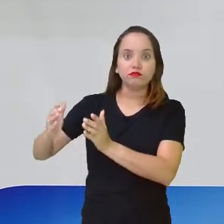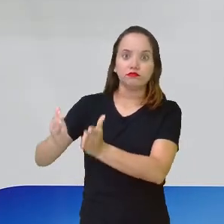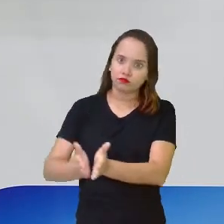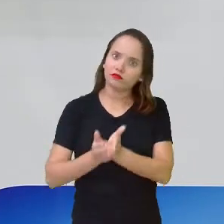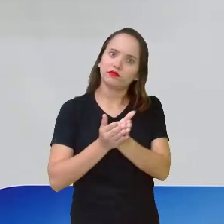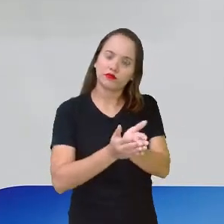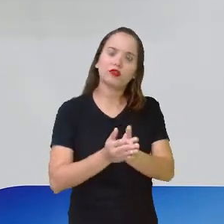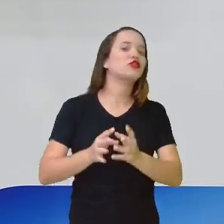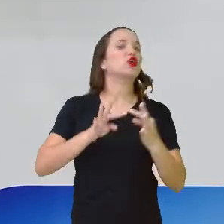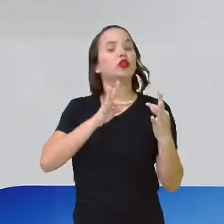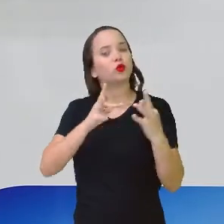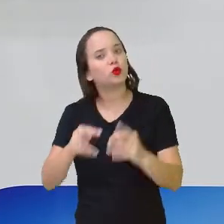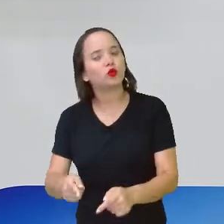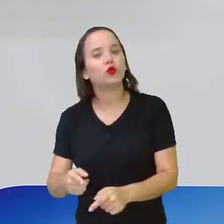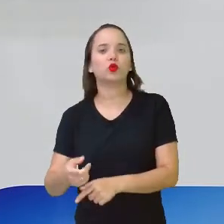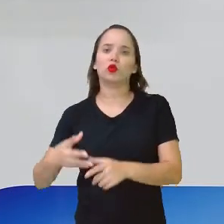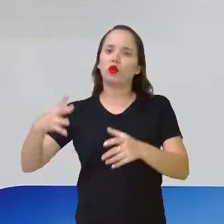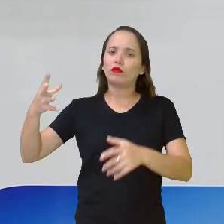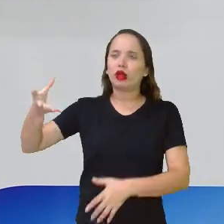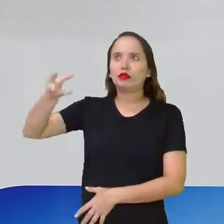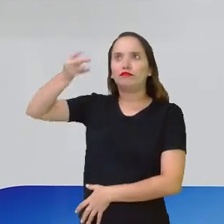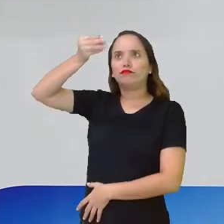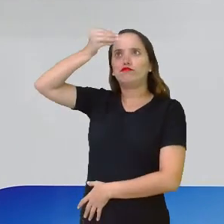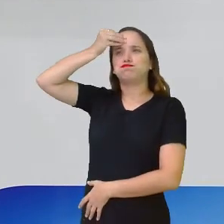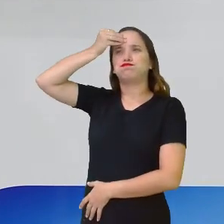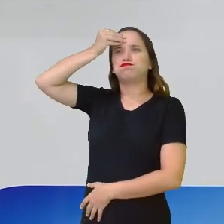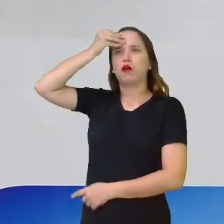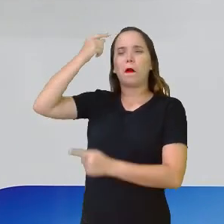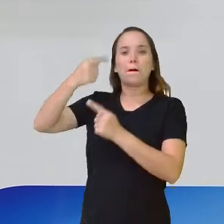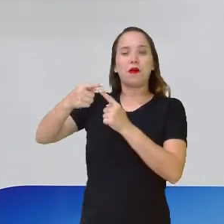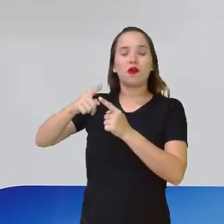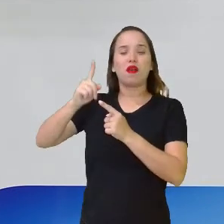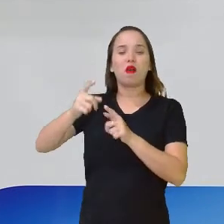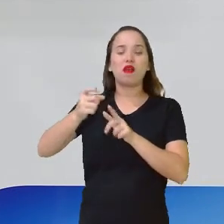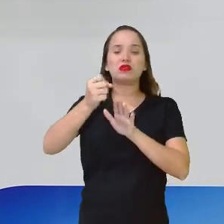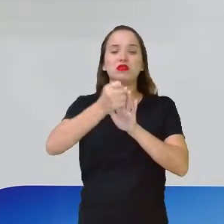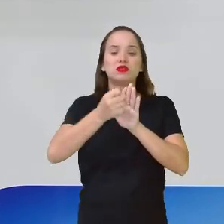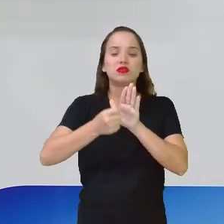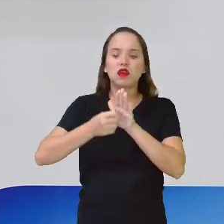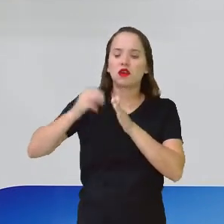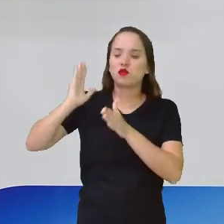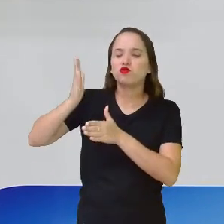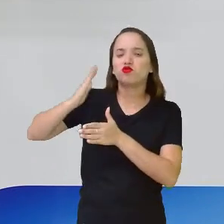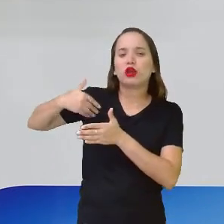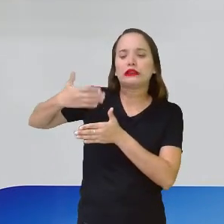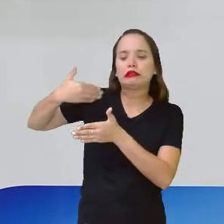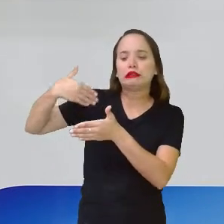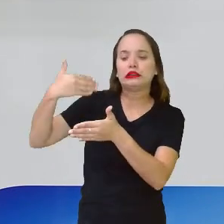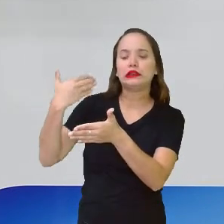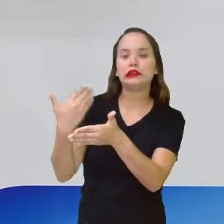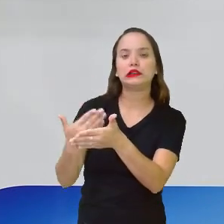isso, gente, foi incutido na nossa cabeça por conta de séculos de colonização europeia no Brasil.